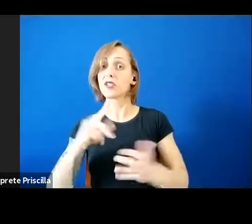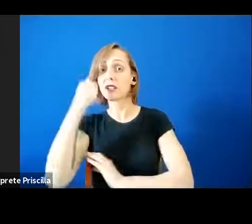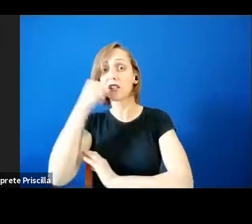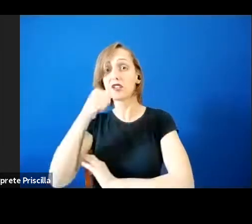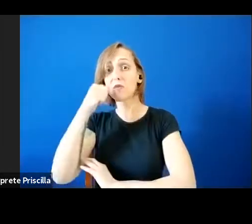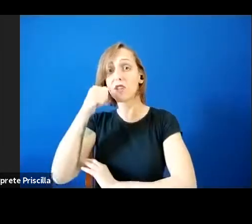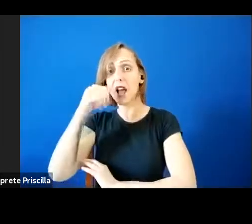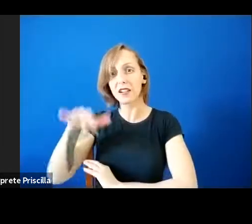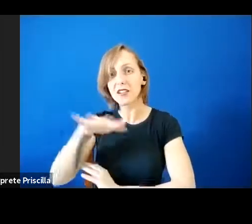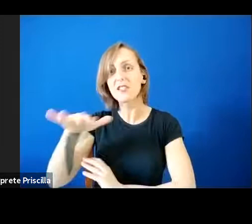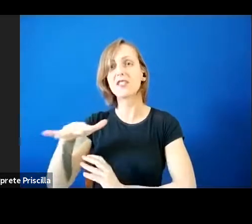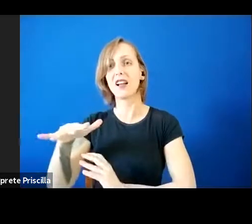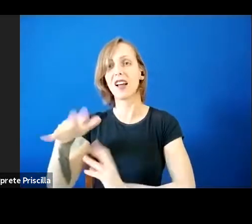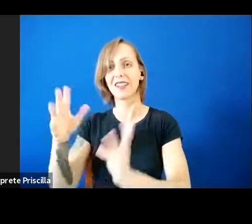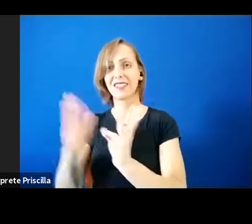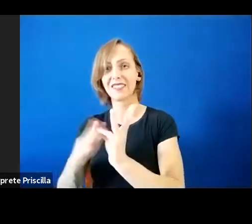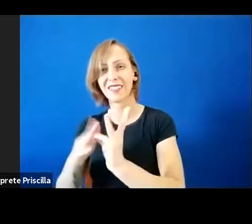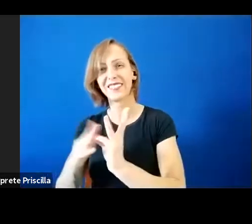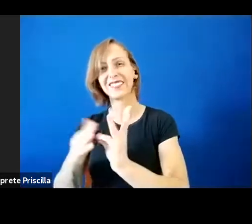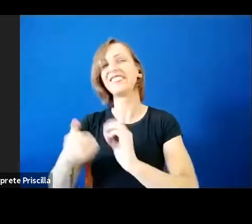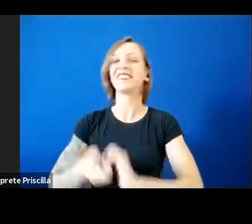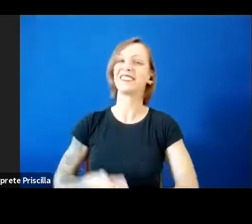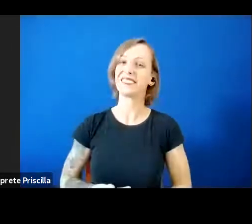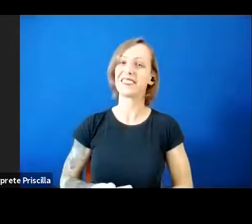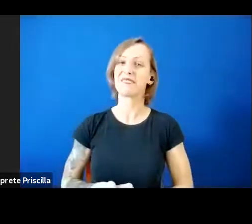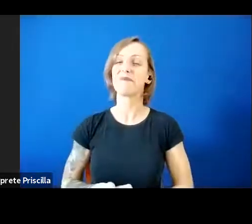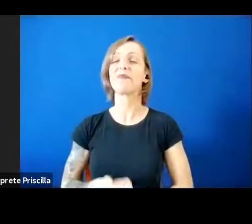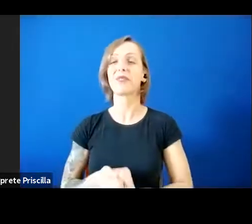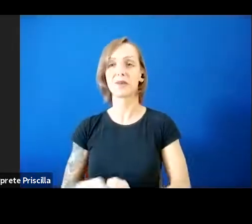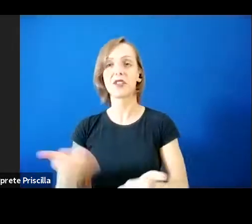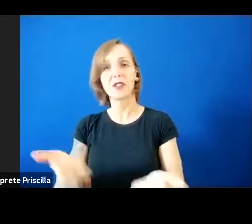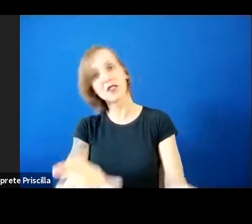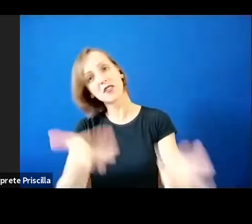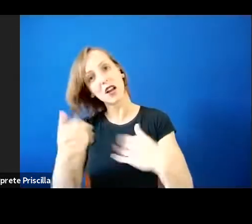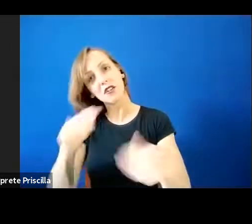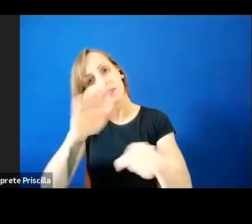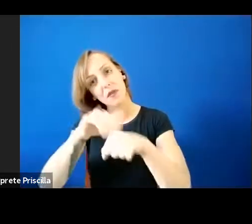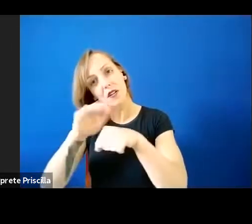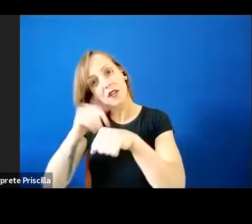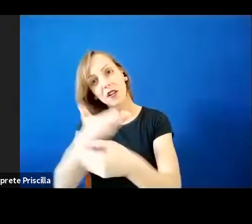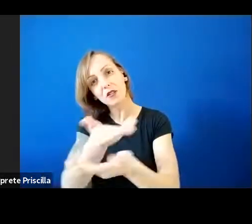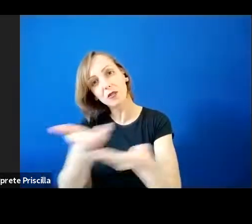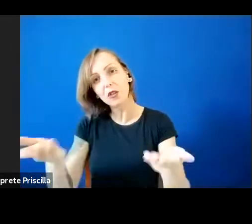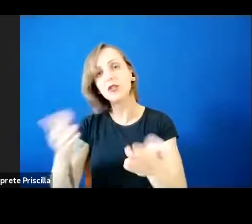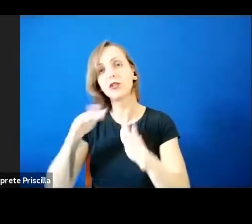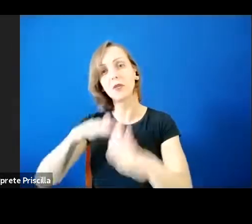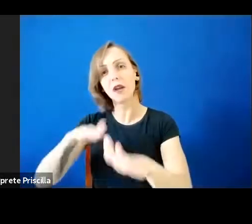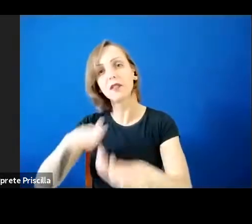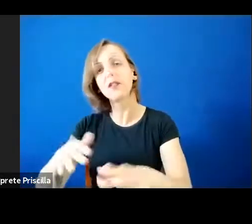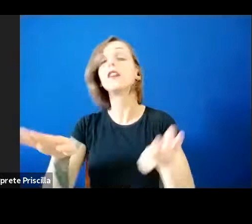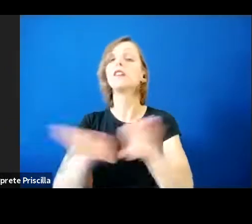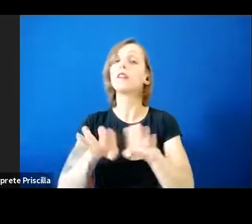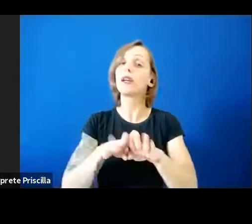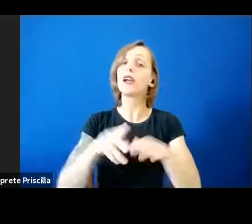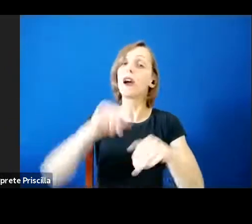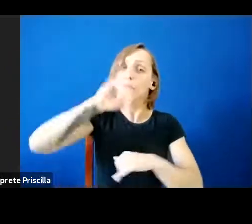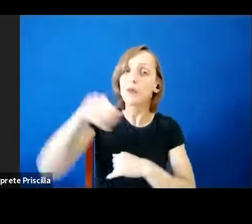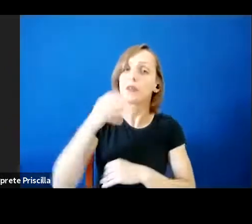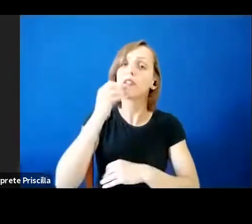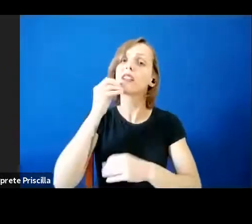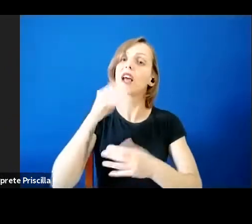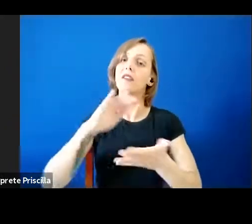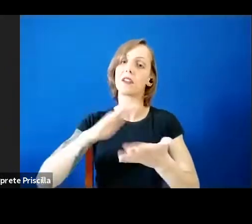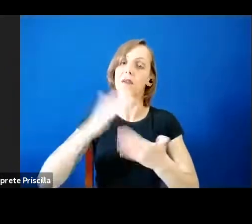agradecendo a Priscila, que está aqui fazendo a nossa tradução para Libras, a Larissa, um conjunto de